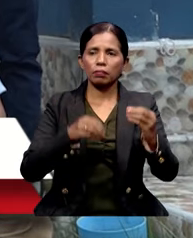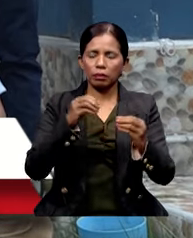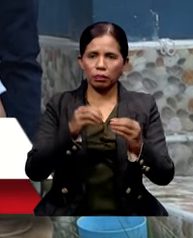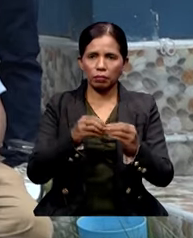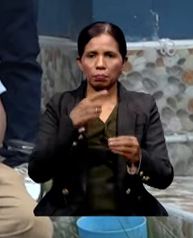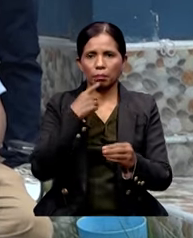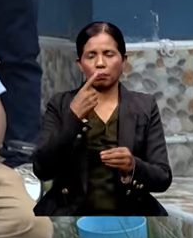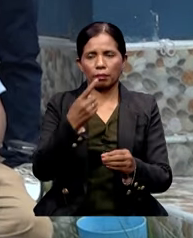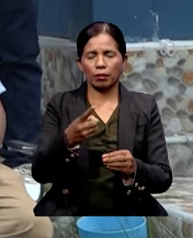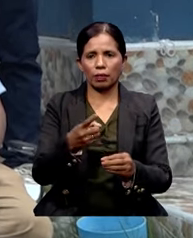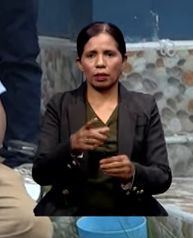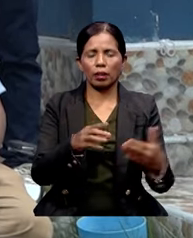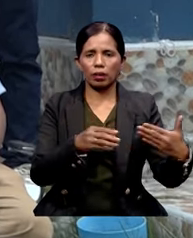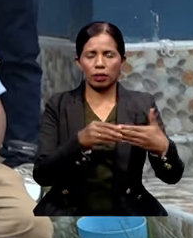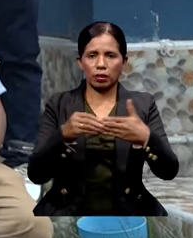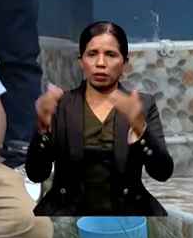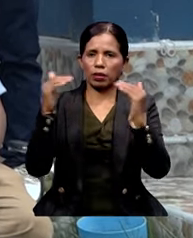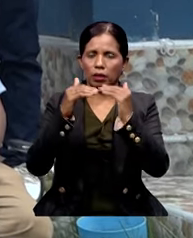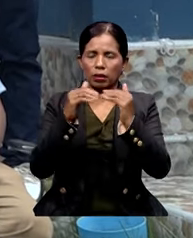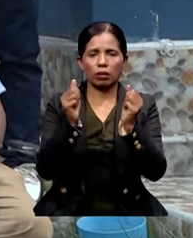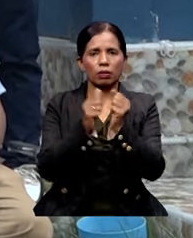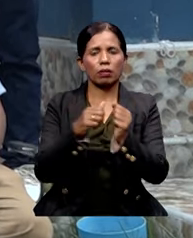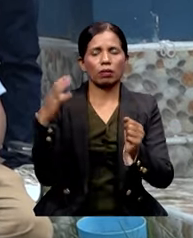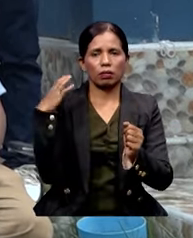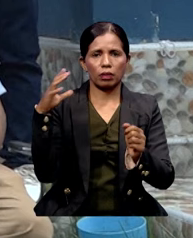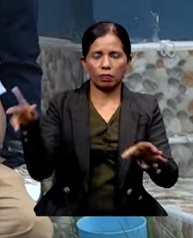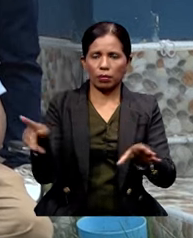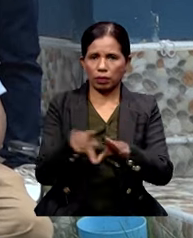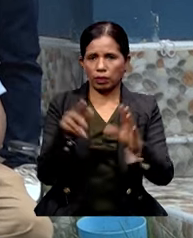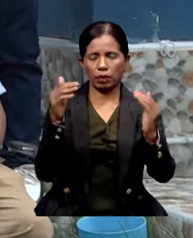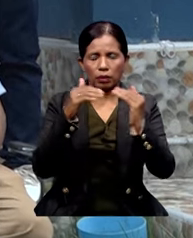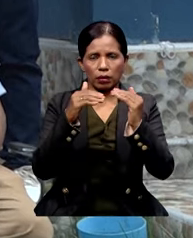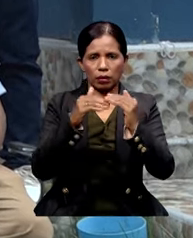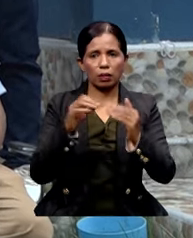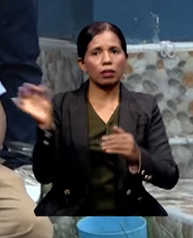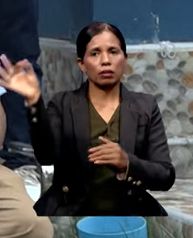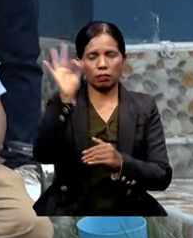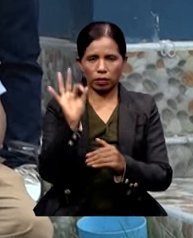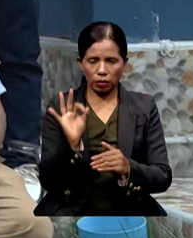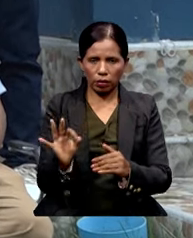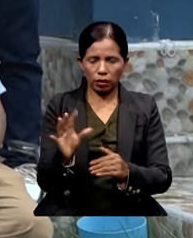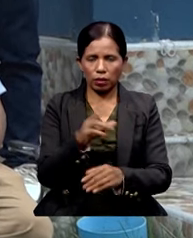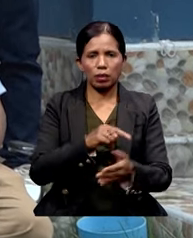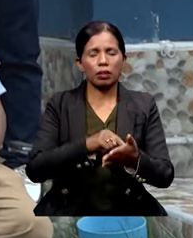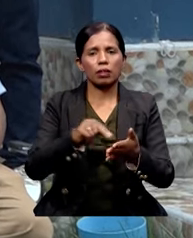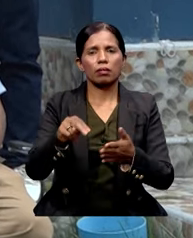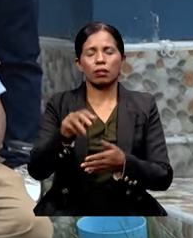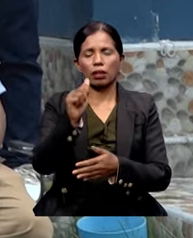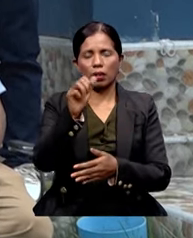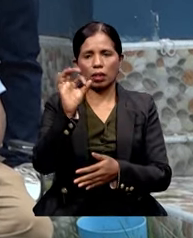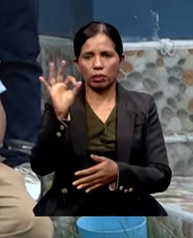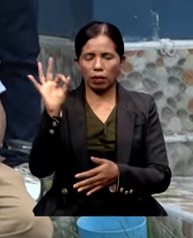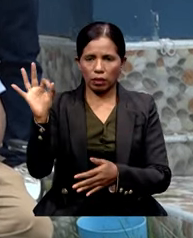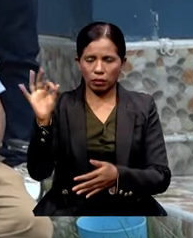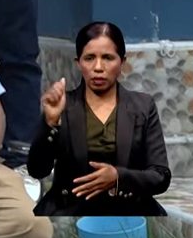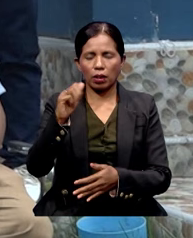Convoca calidera. Encontro na competência a tu participa reunião e a federação no nível AFF, AFC to